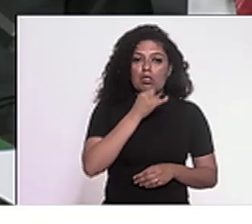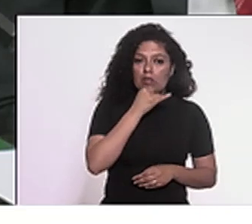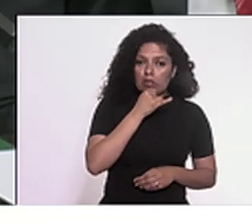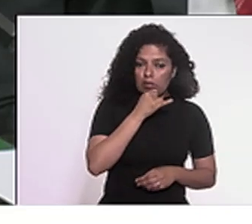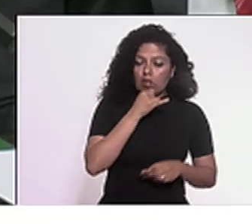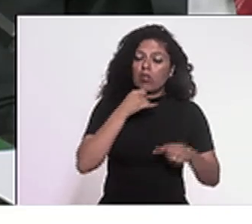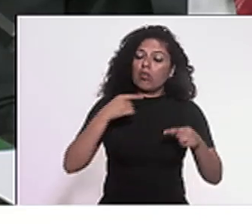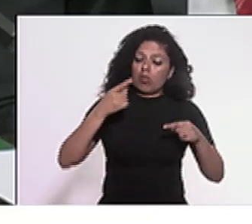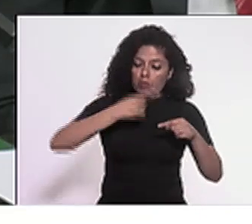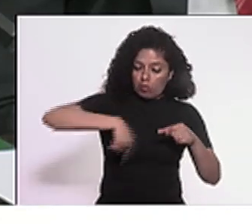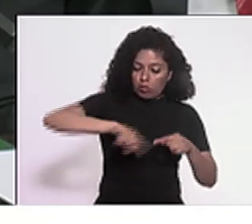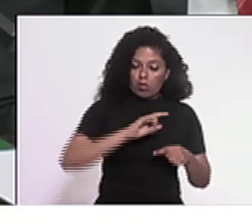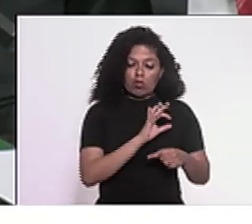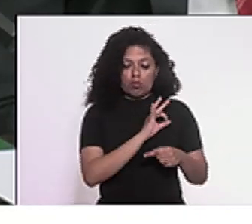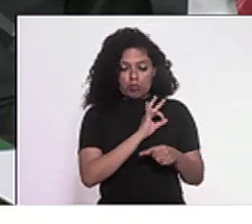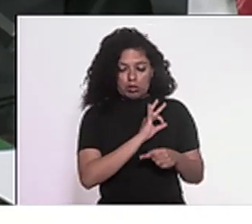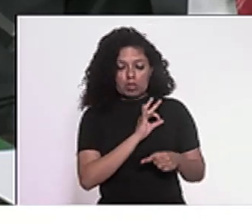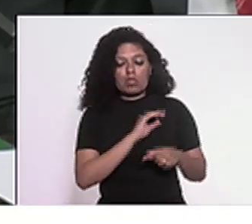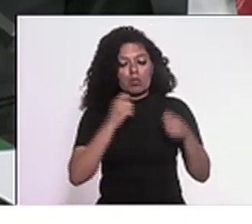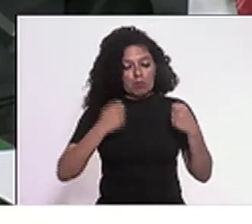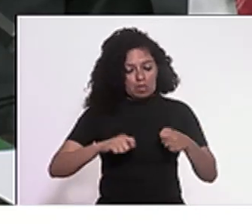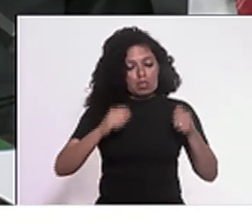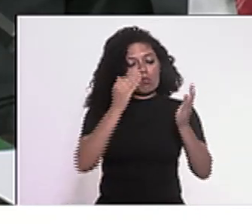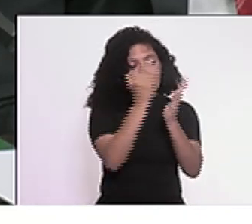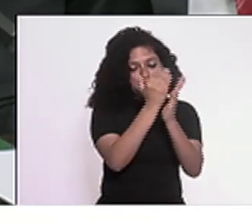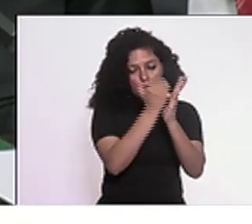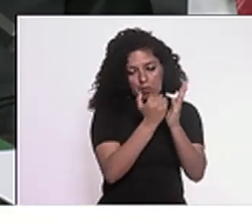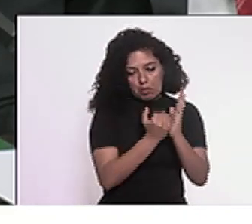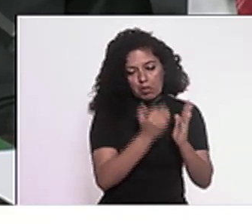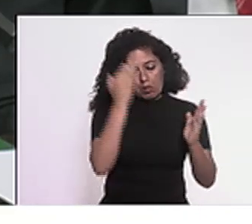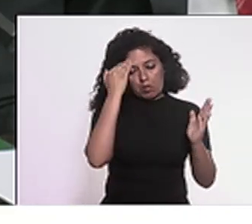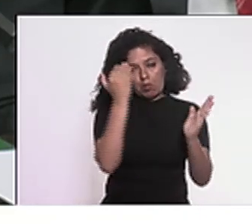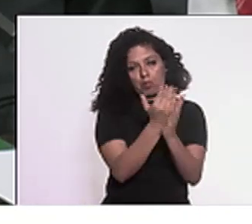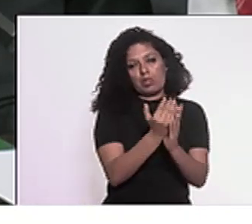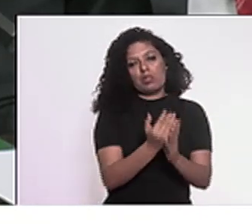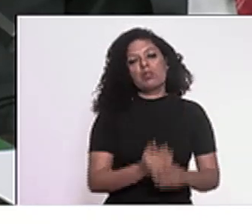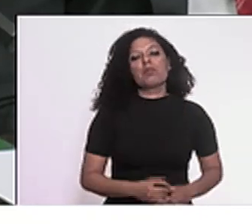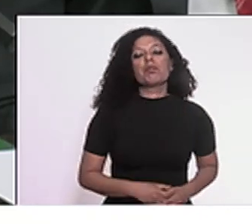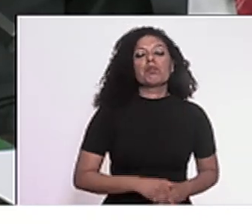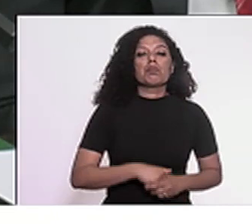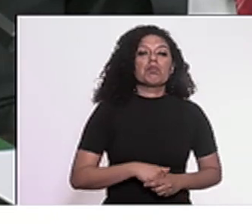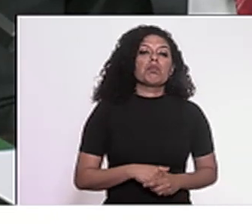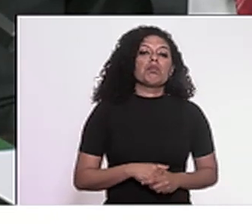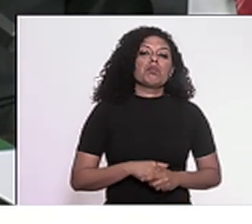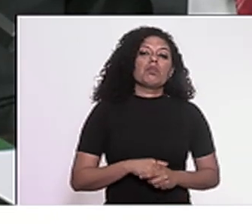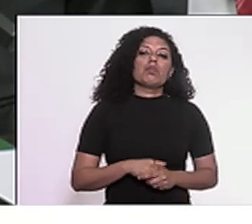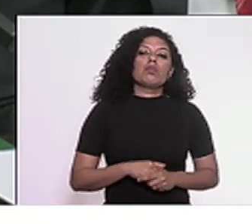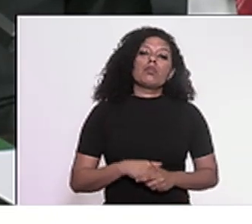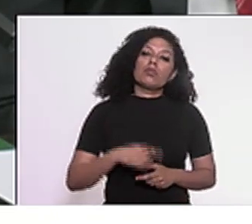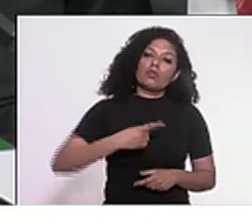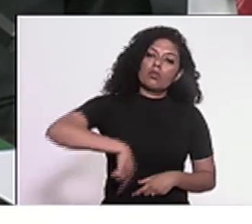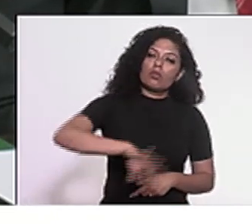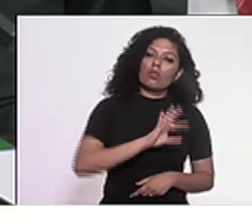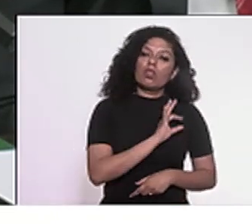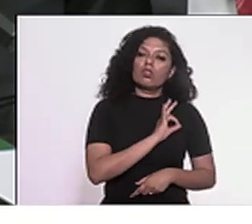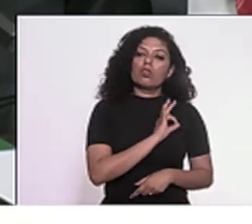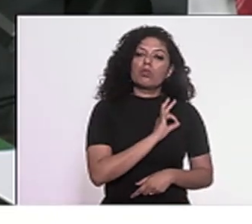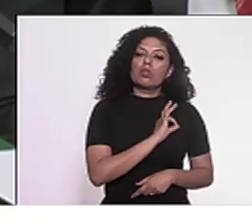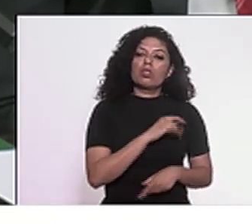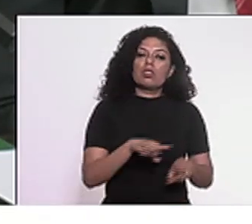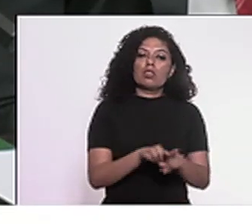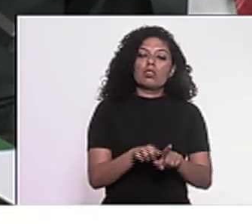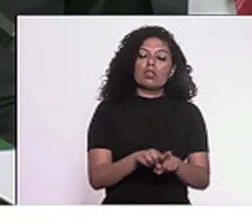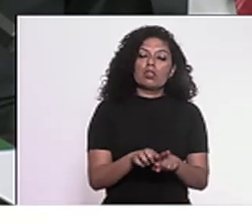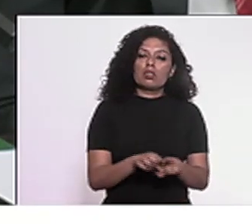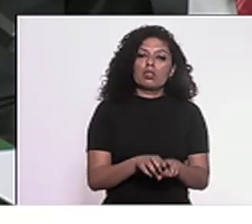forma exemplar, deve segui-la, né? Então, a Polícia Militar também, ela,